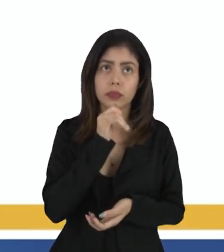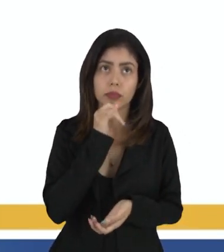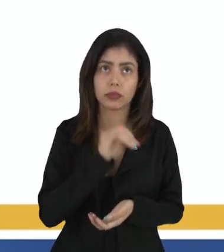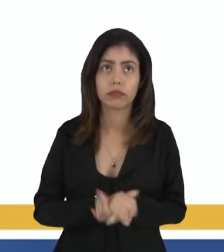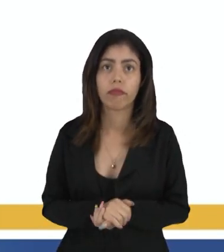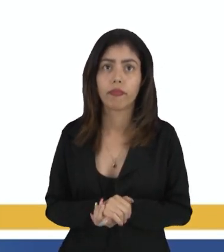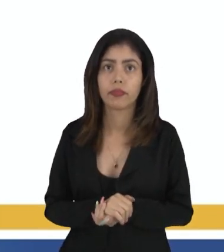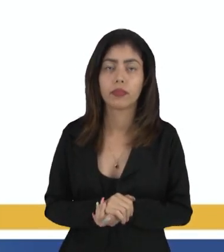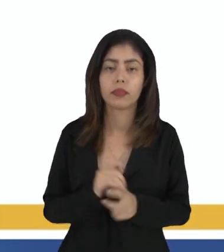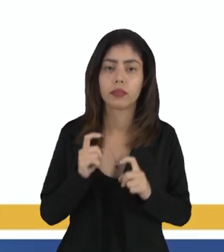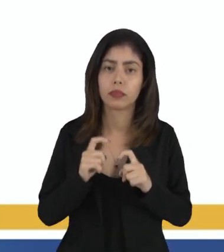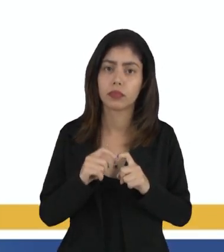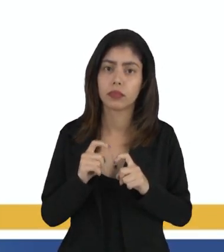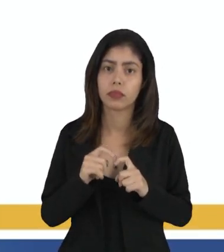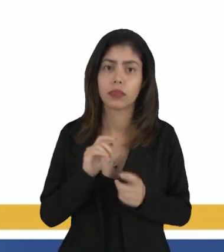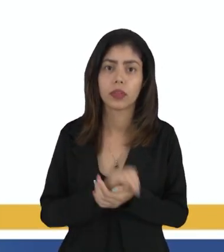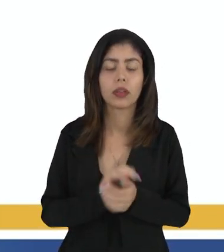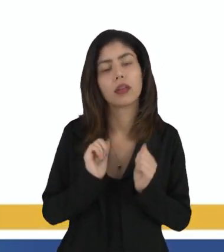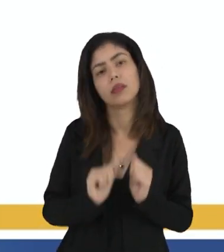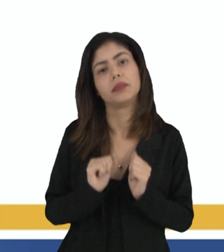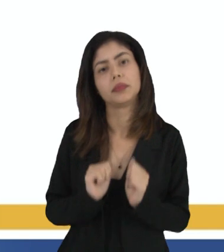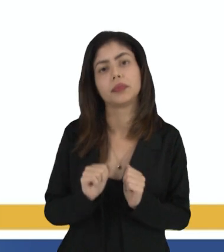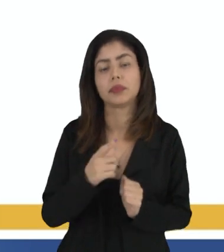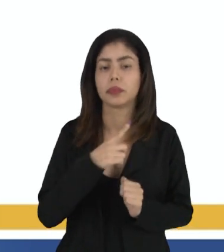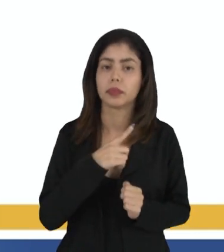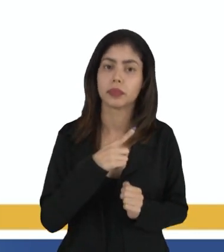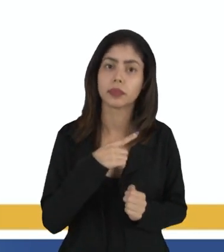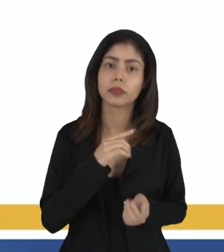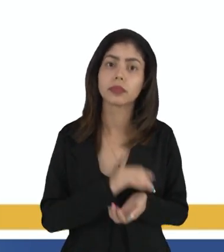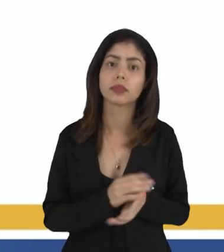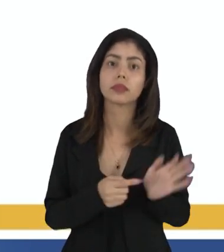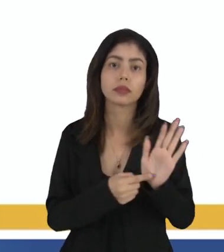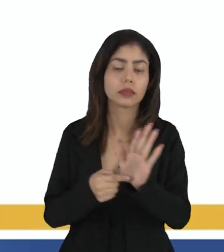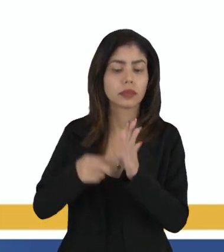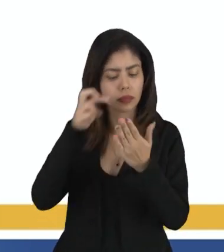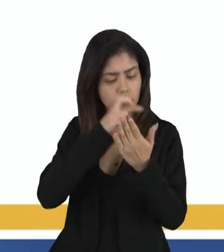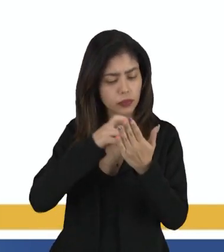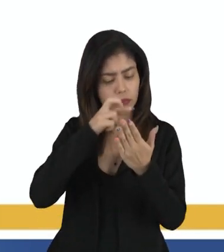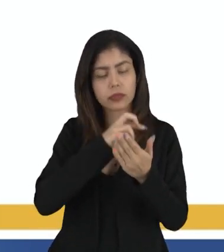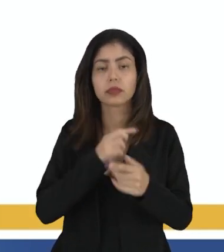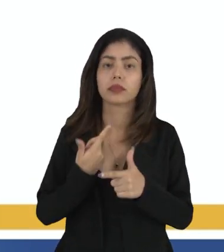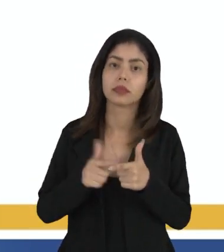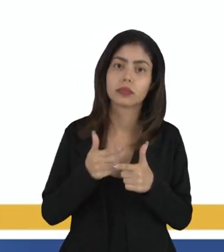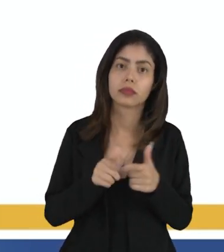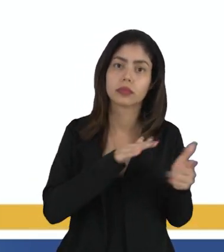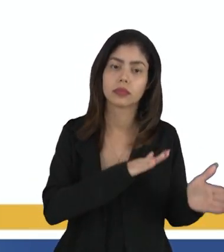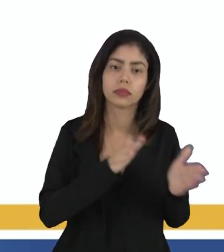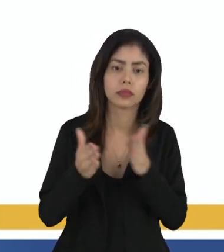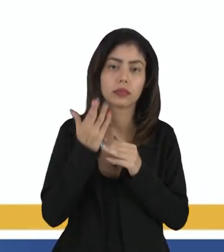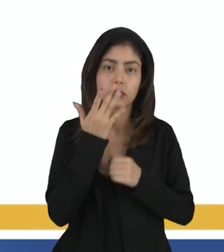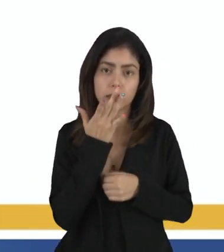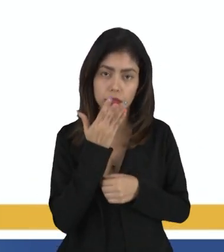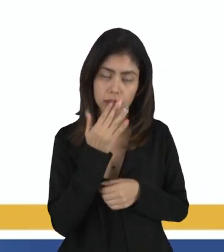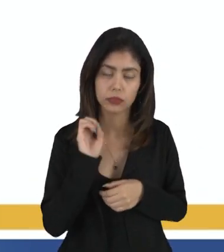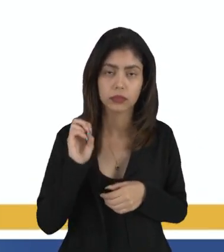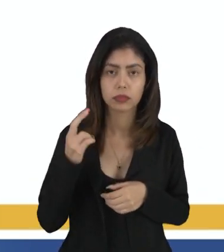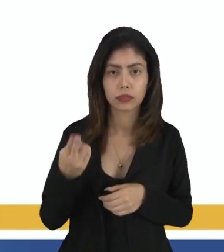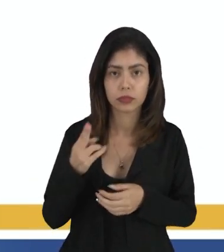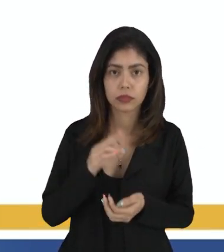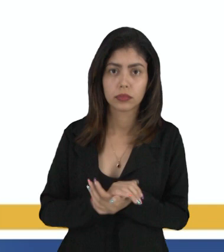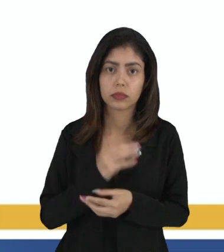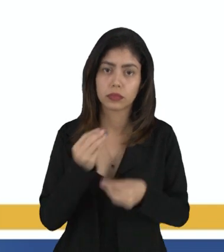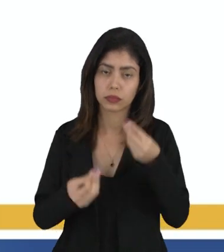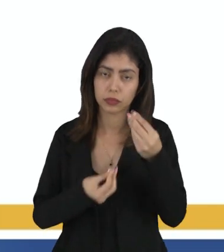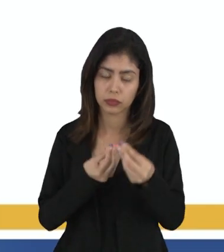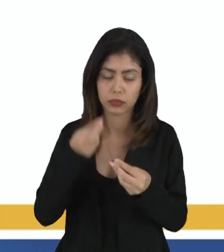na área da medicina, a gente pode ter exames que em si analisam um determinado problema a partir das cores ou do